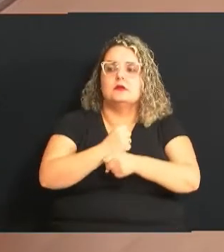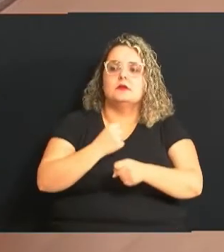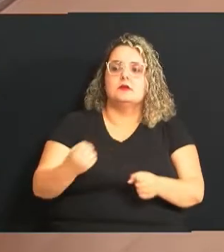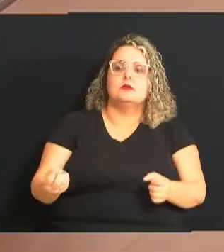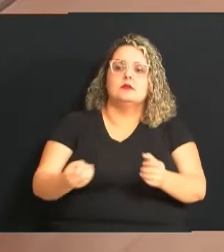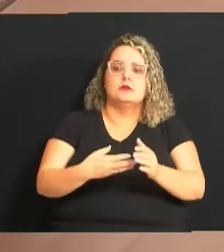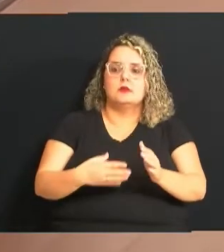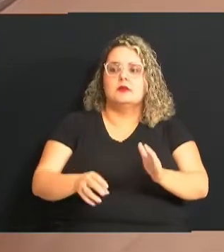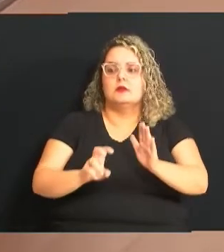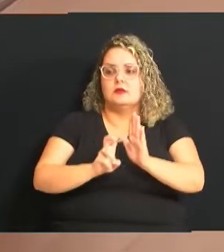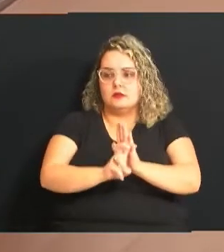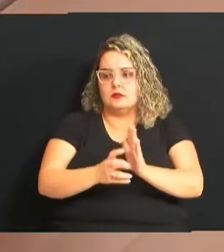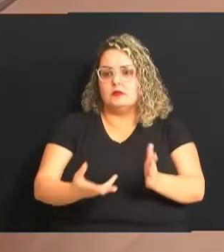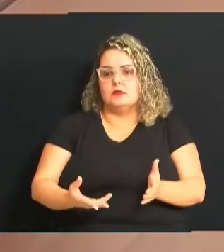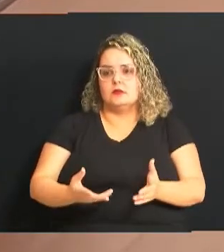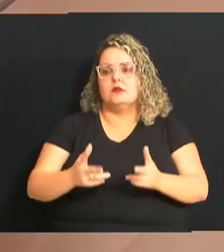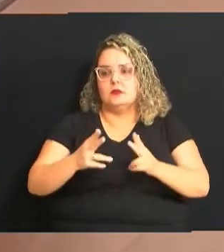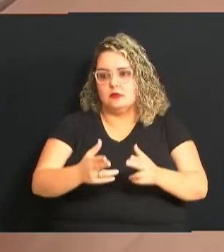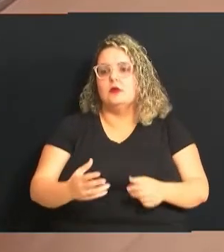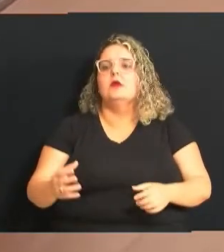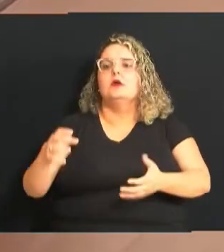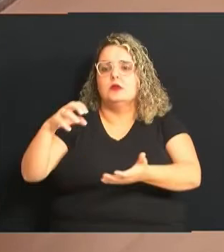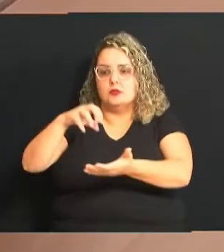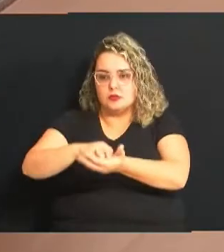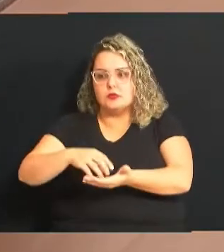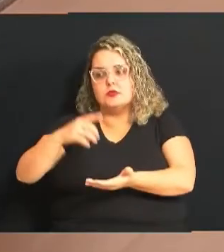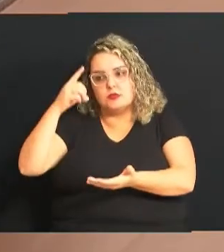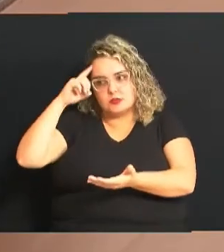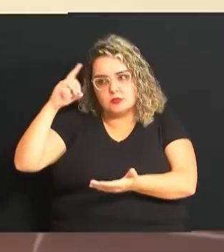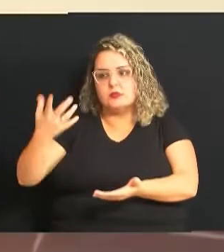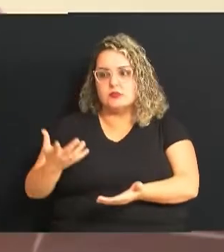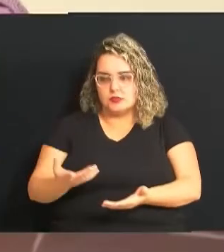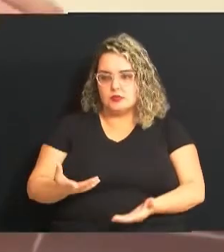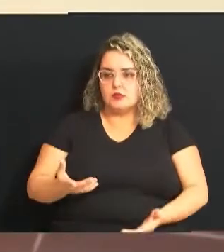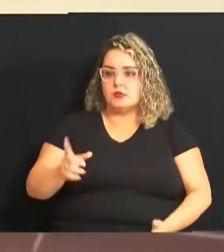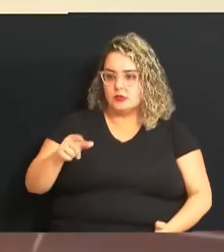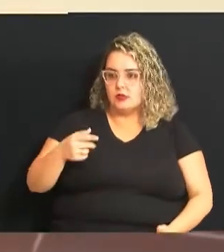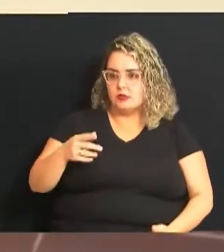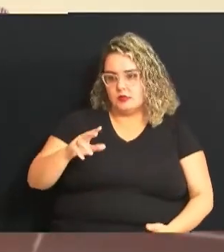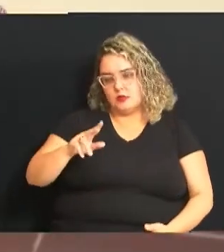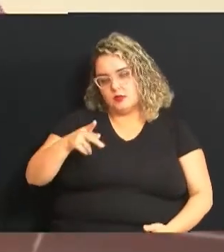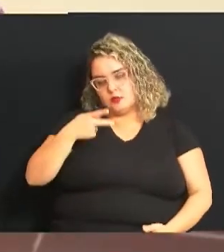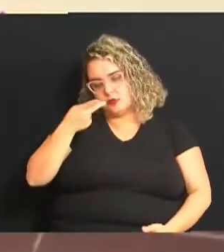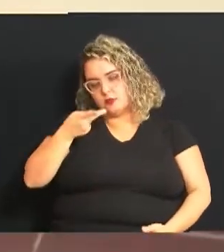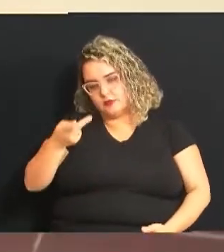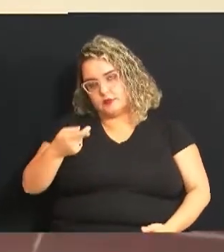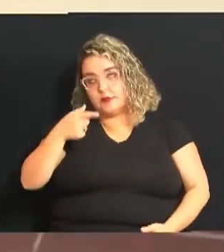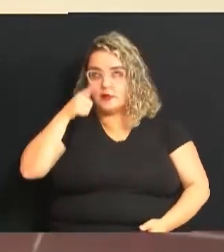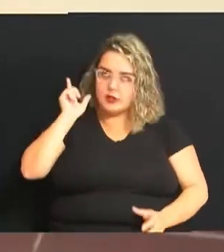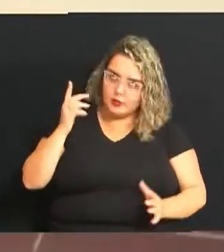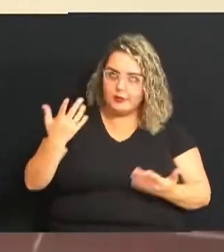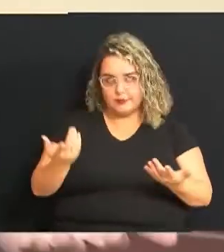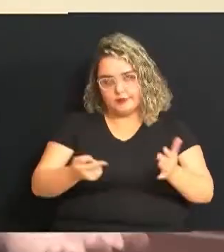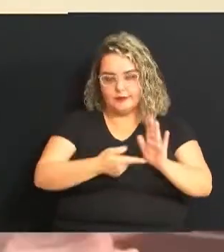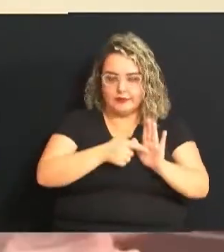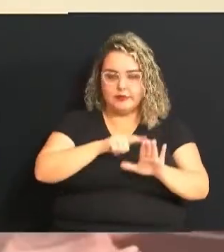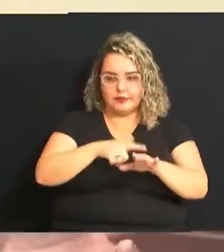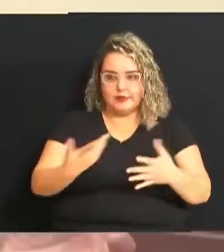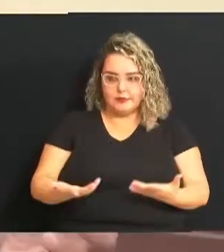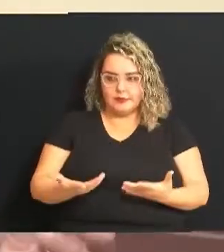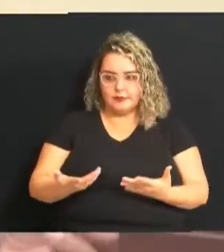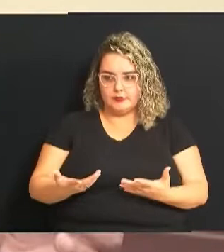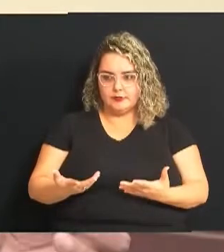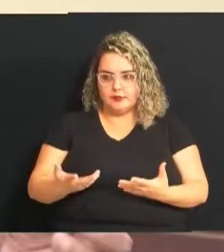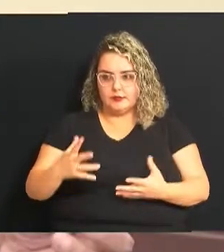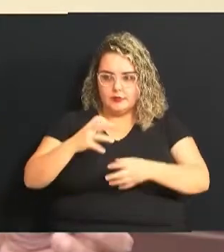creche infantil, vamos construir então um centro idoso. E quando eu falo assim para ontem, lógico que eu estou aqui fazendo uma expressão mais forte,